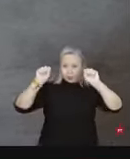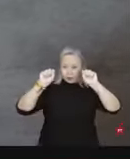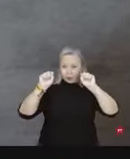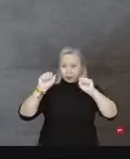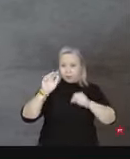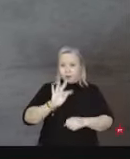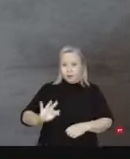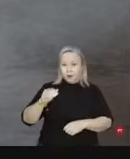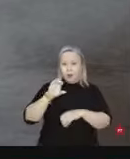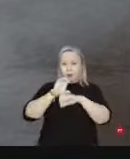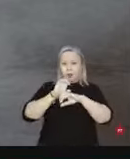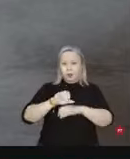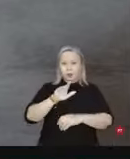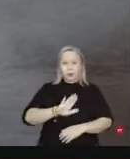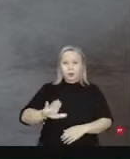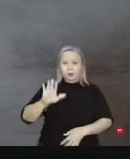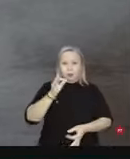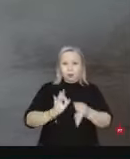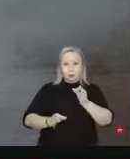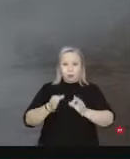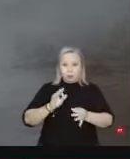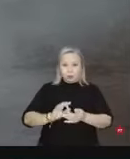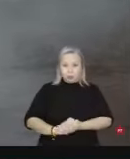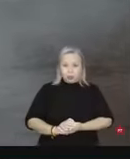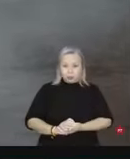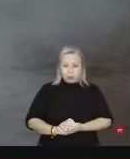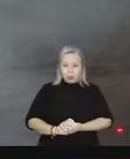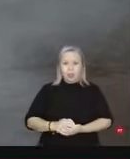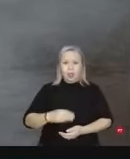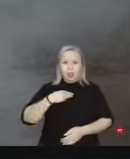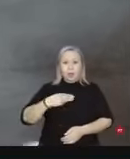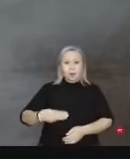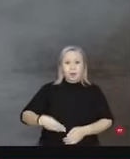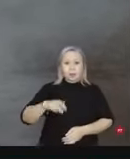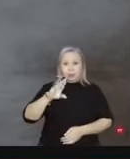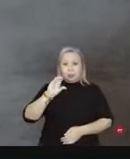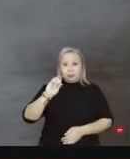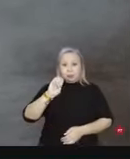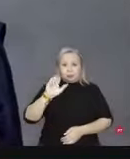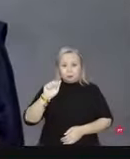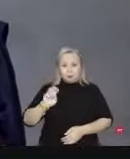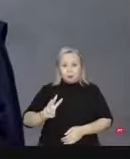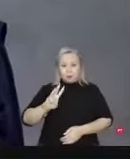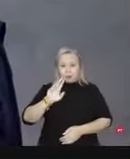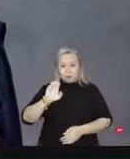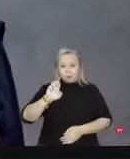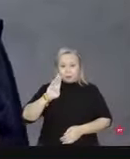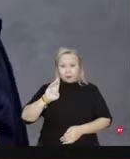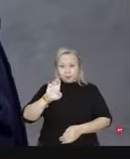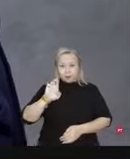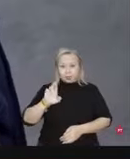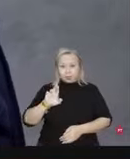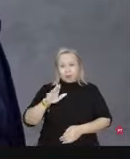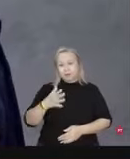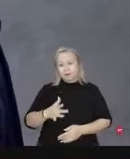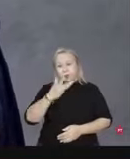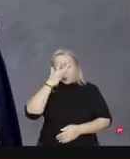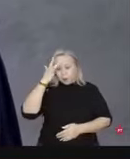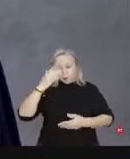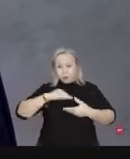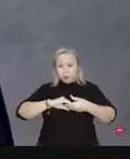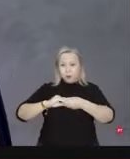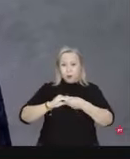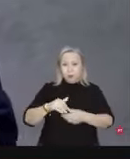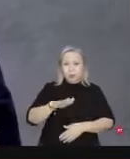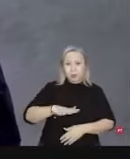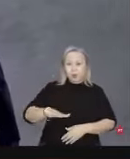e do Conselho Nacional de Justiça, ministra Rosa Weber, na pessoa de quem cumprimento todos